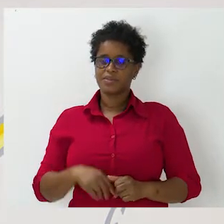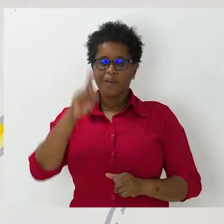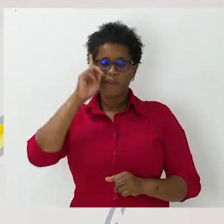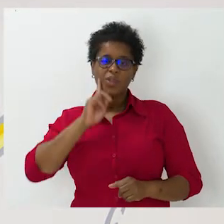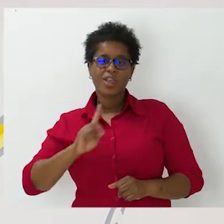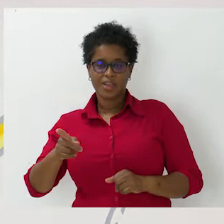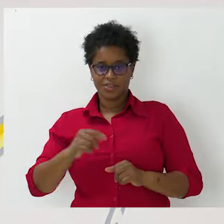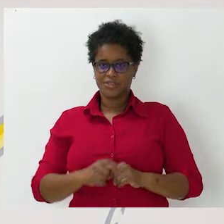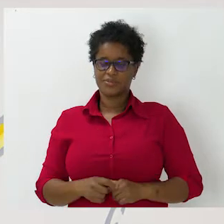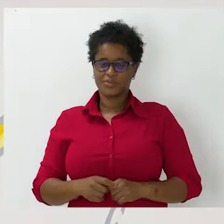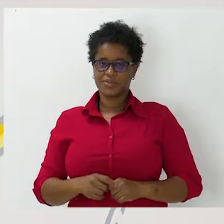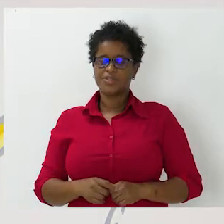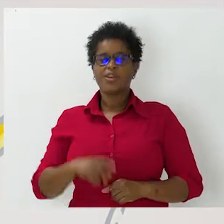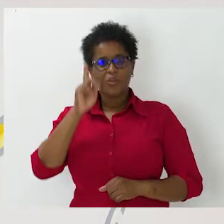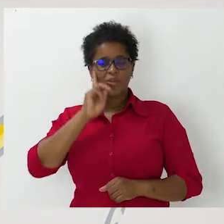mulheres